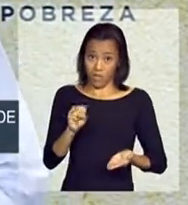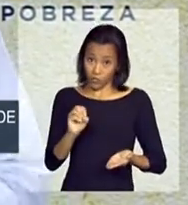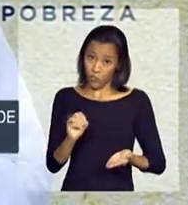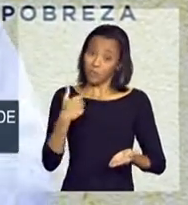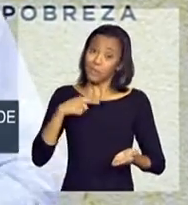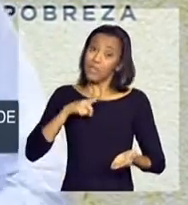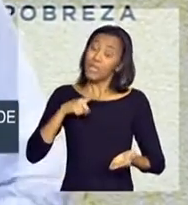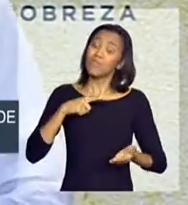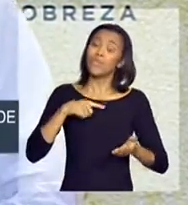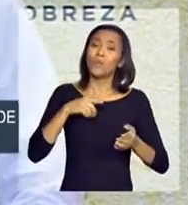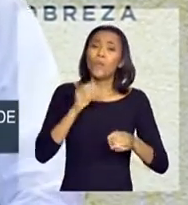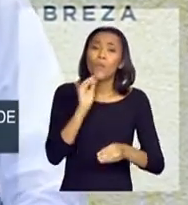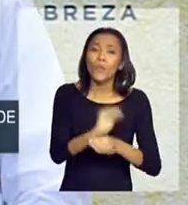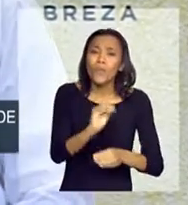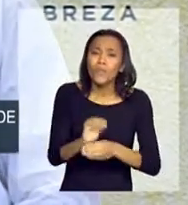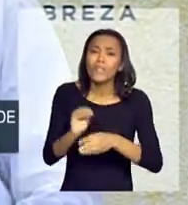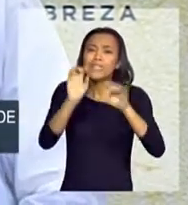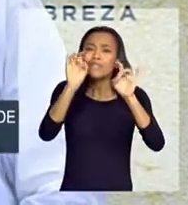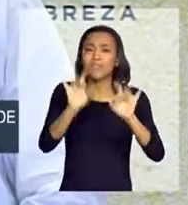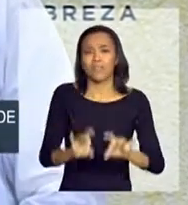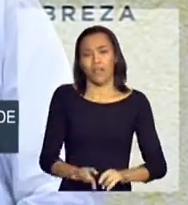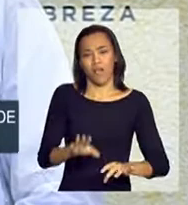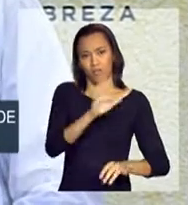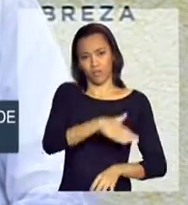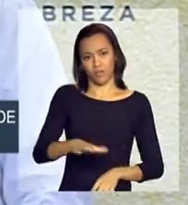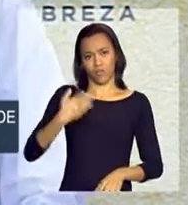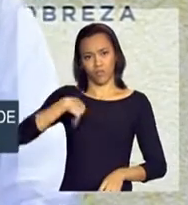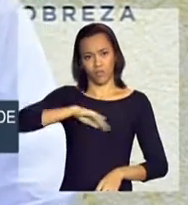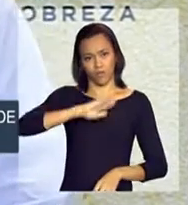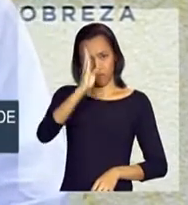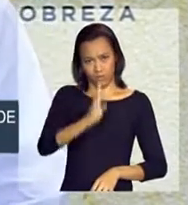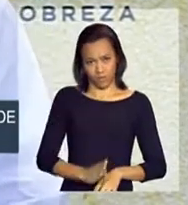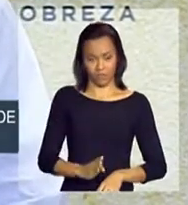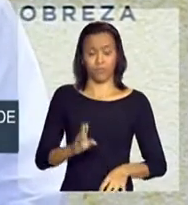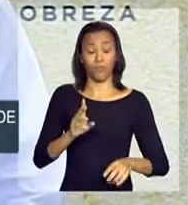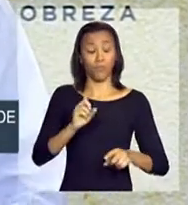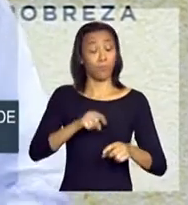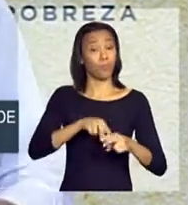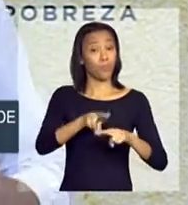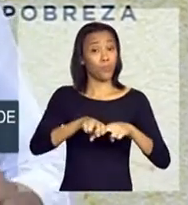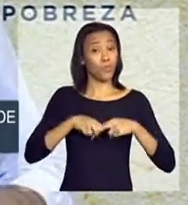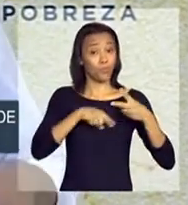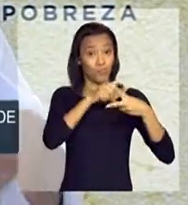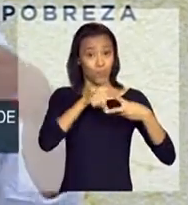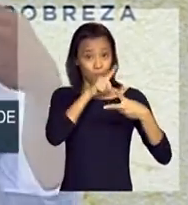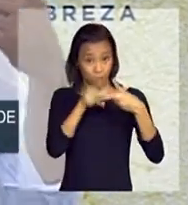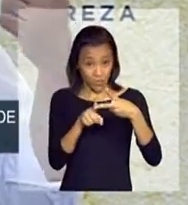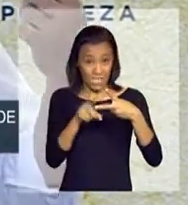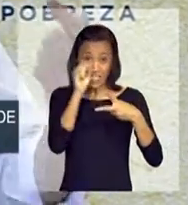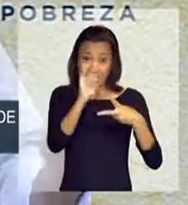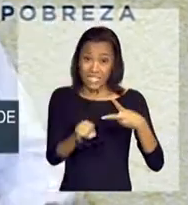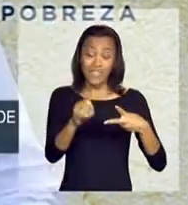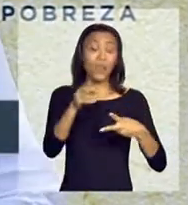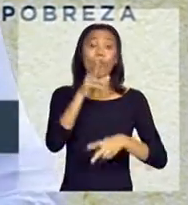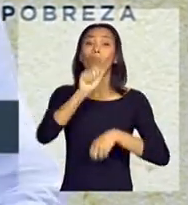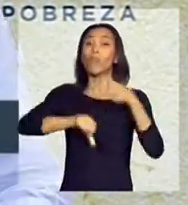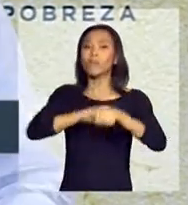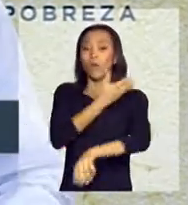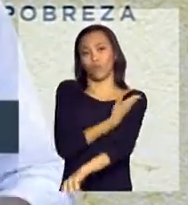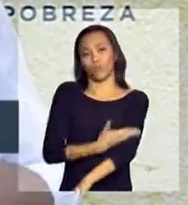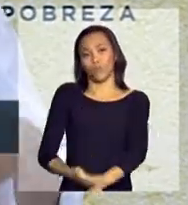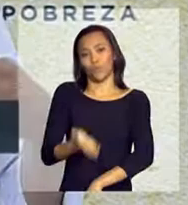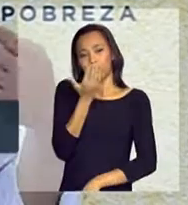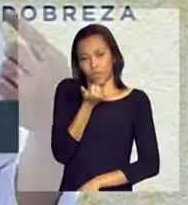muito especial com as crianças do nosso país por dois motivos porque se a gente dá um mudar o hábito alimentar